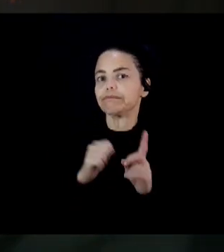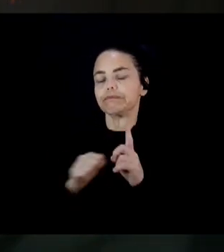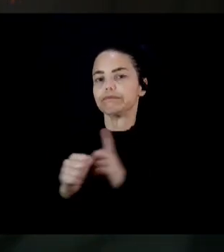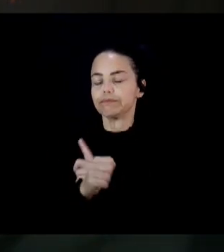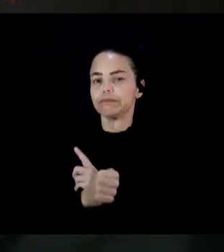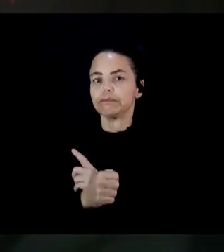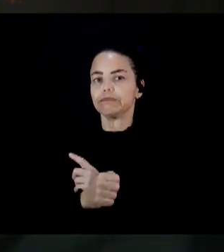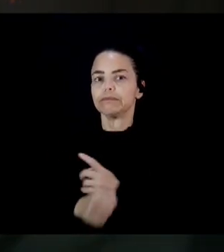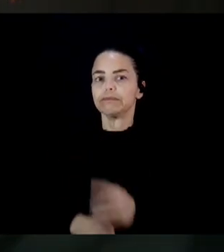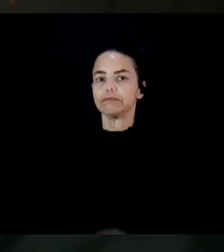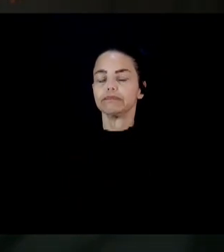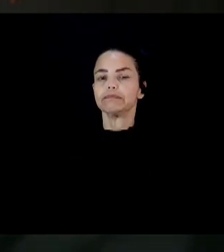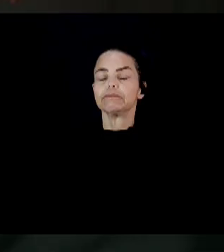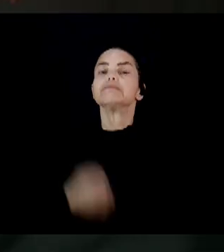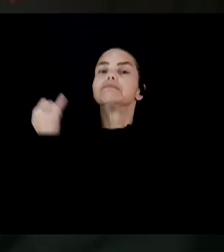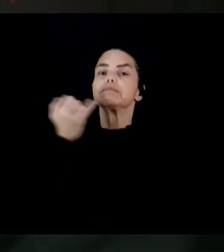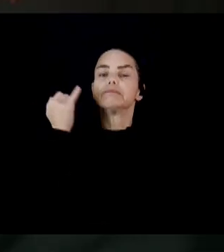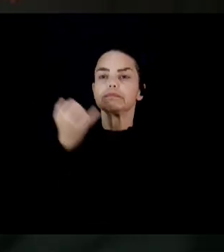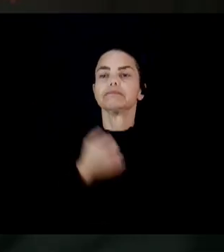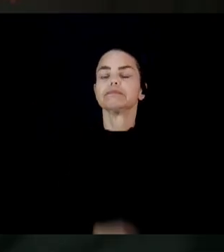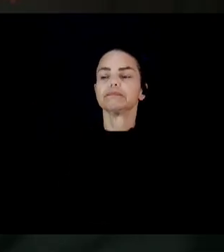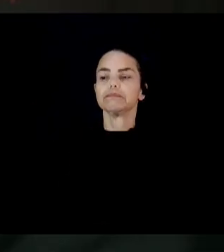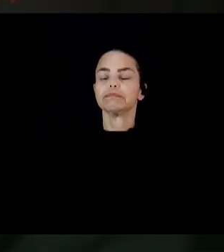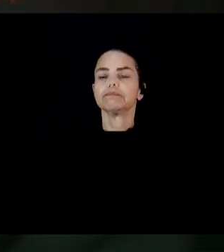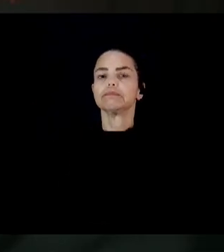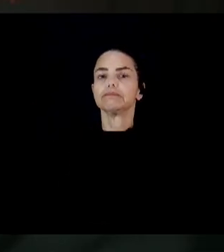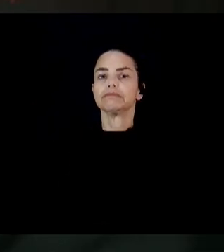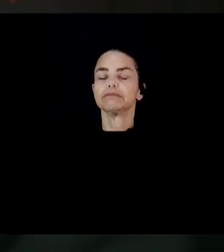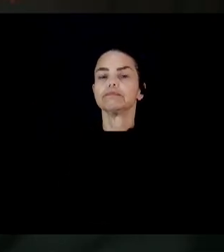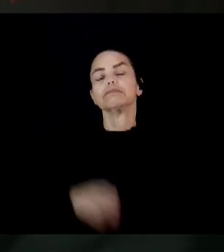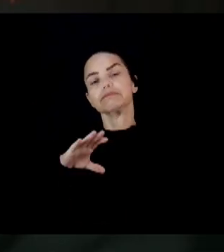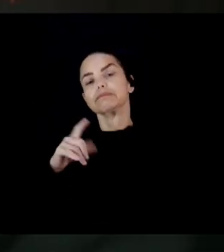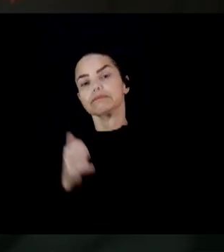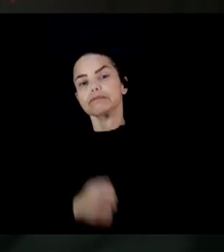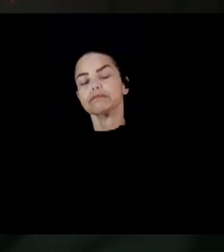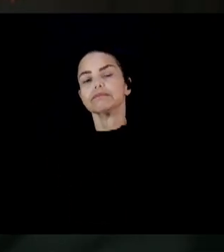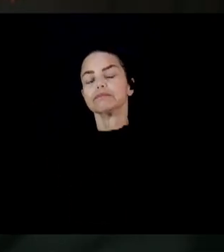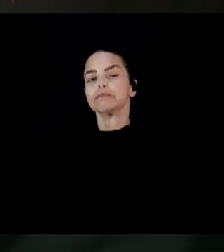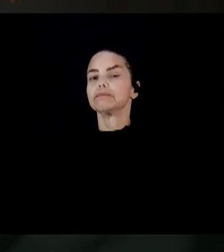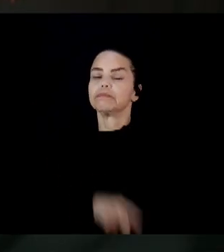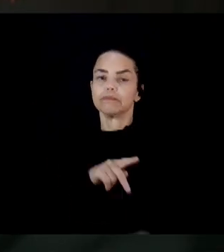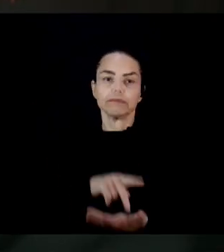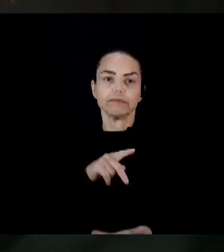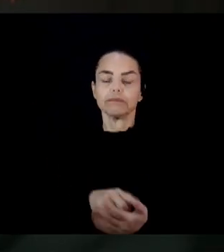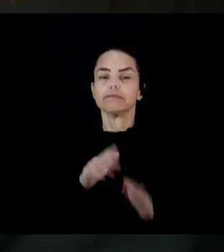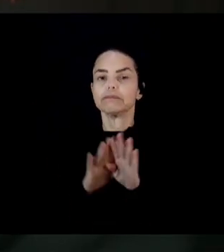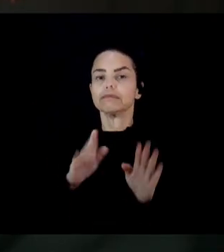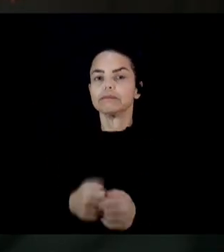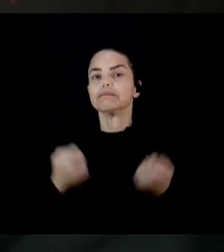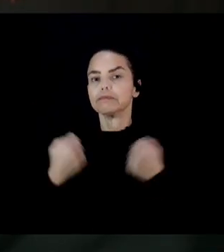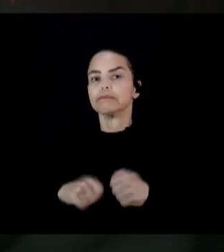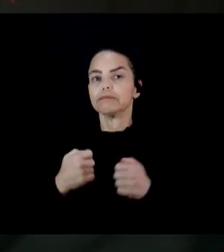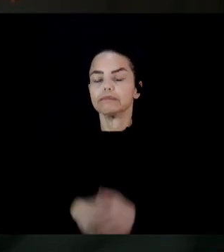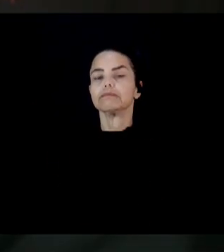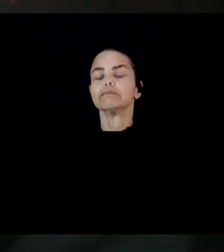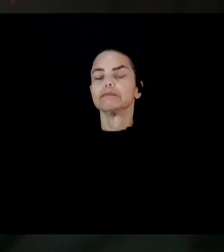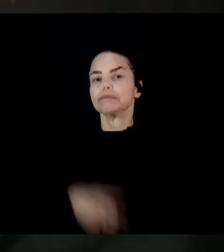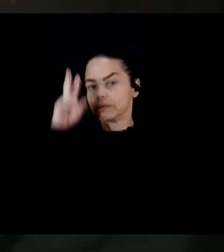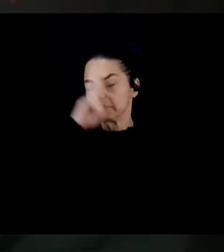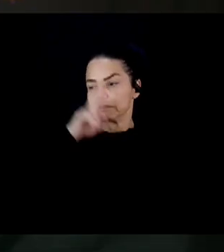a importância da interação social, claro, é evidente, mas a gente precisa salientar